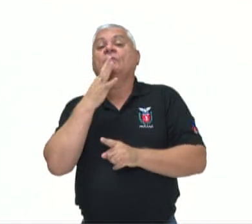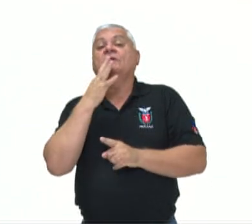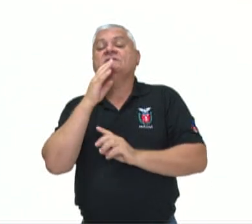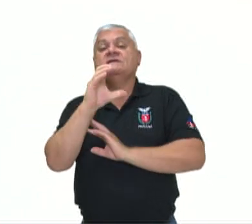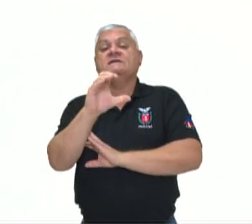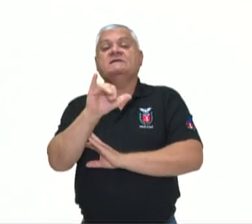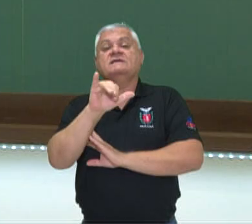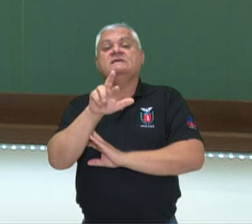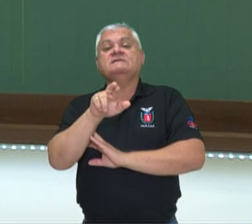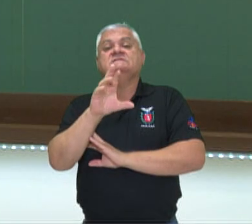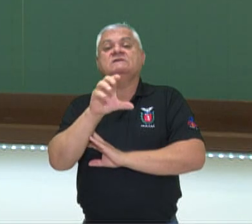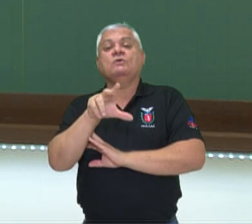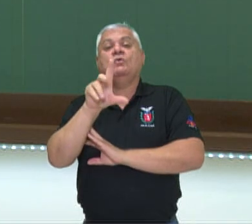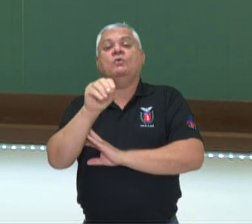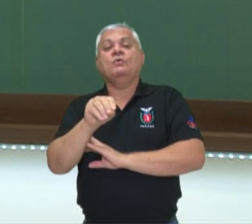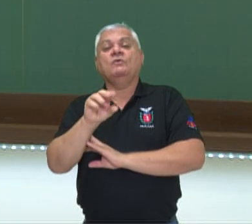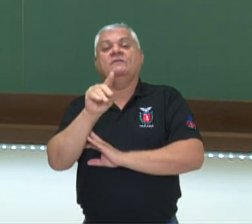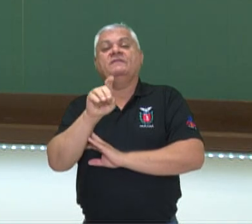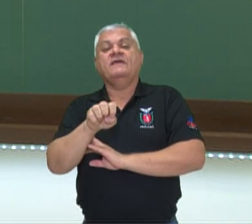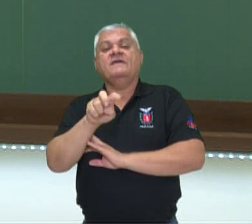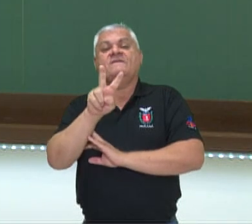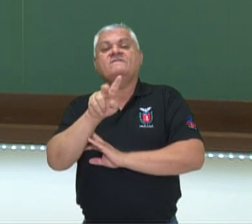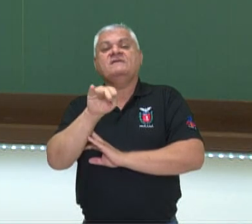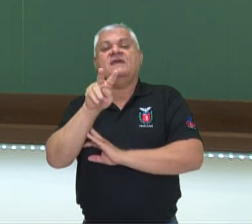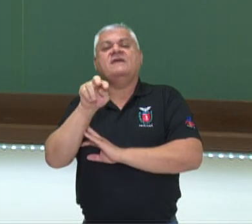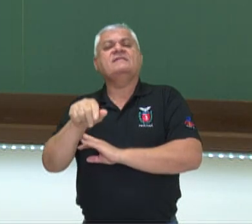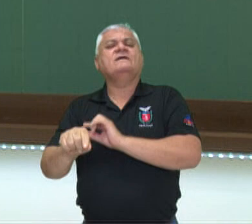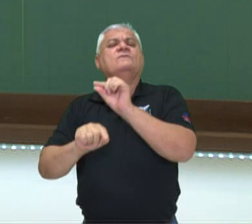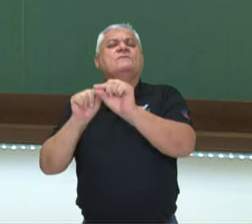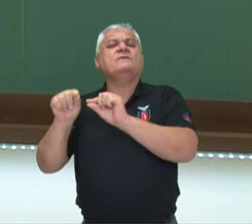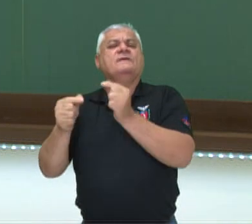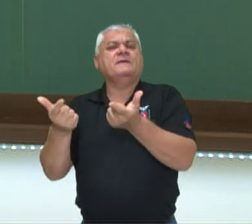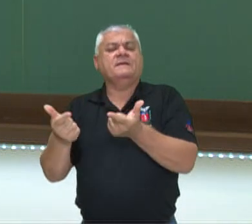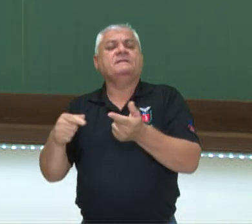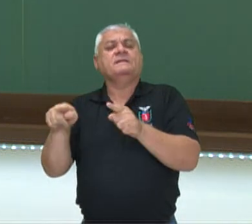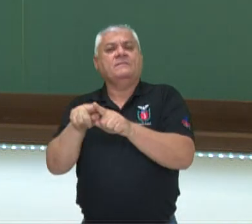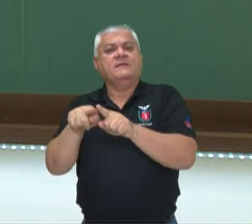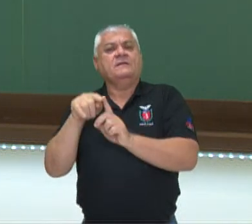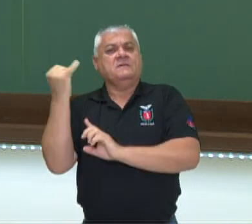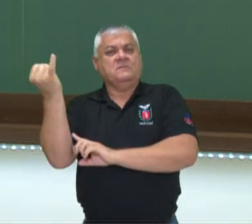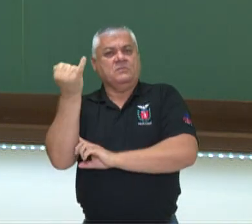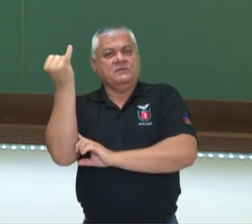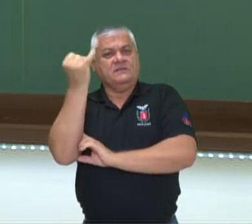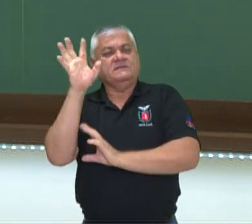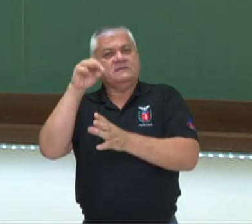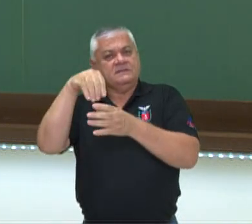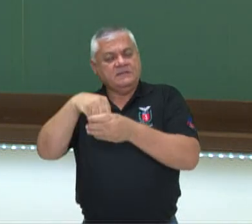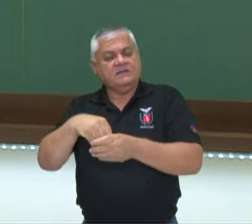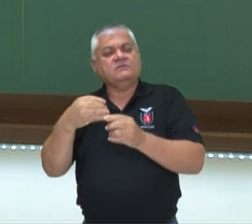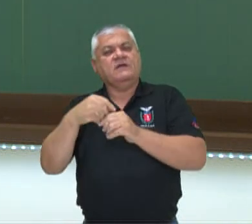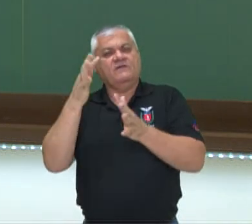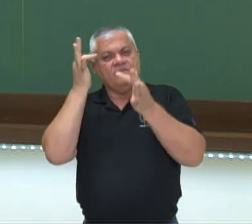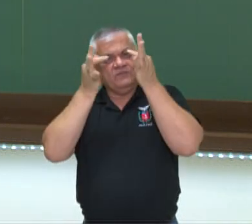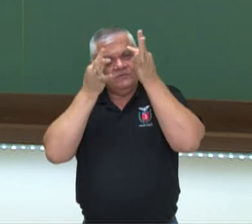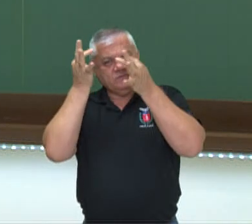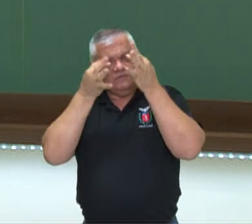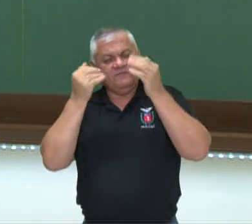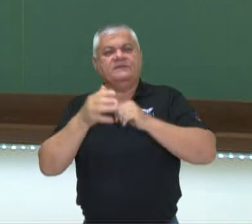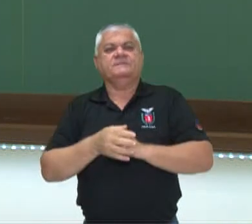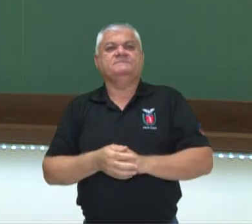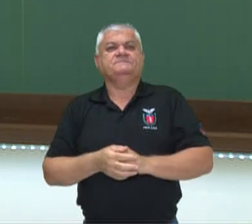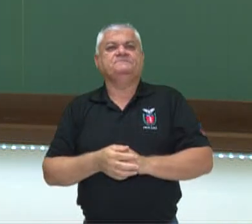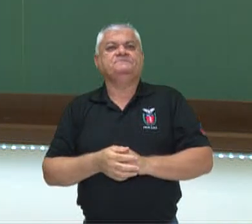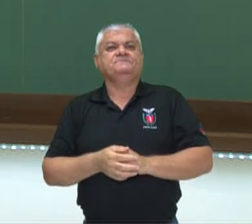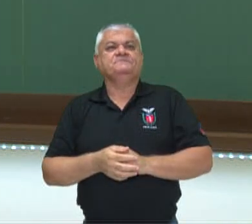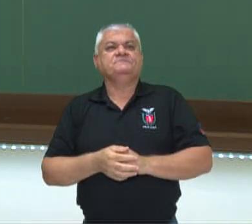de Viena. Entender o que foi esse Círculo de Viena e a sua importância dentro da filosofia contemporânea.